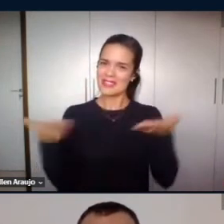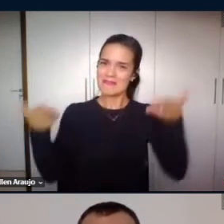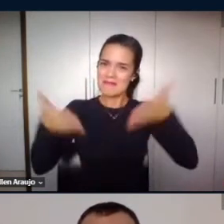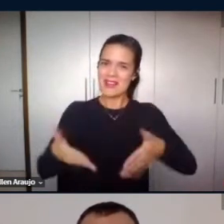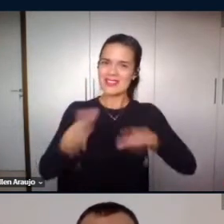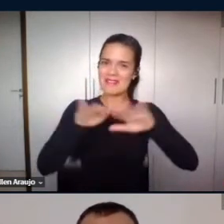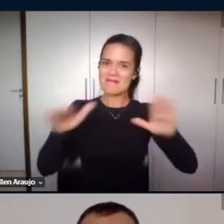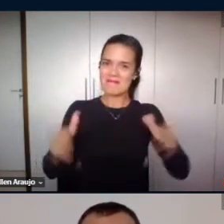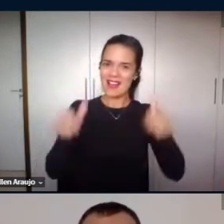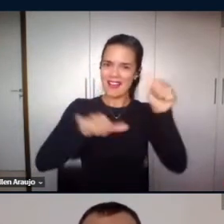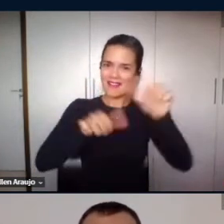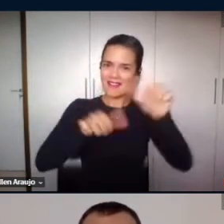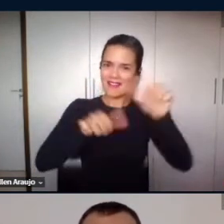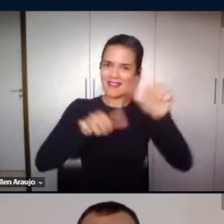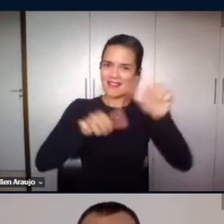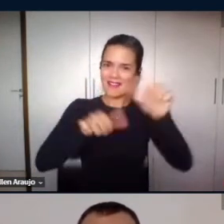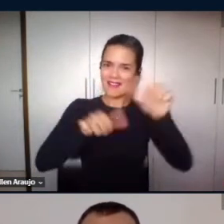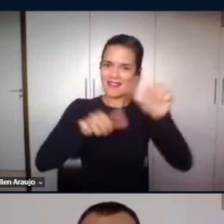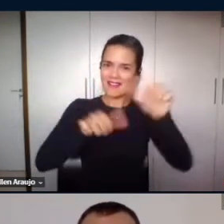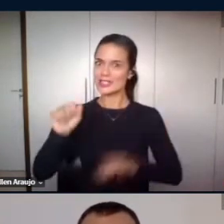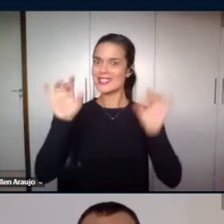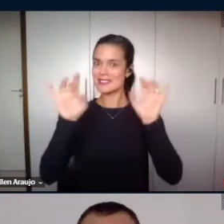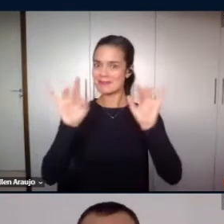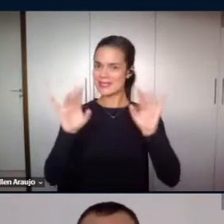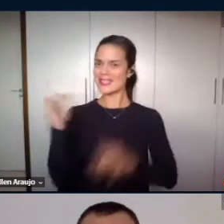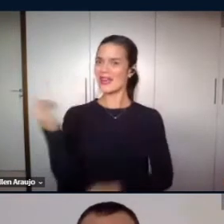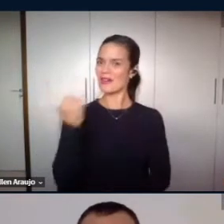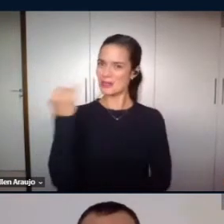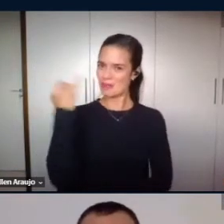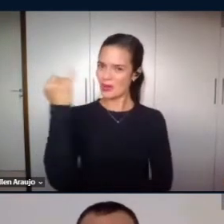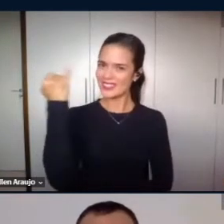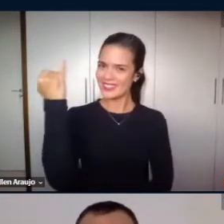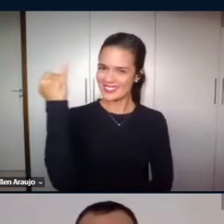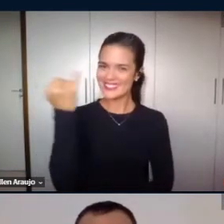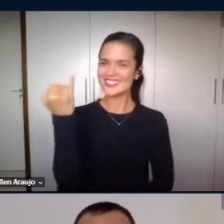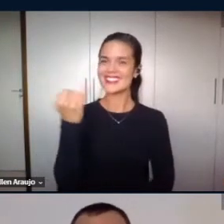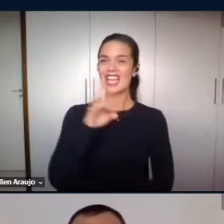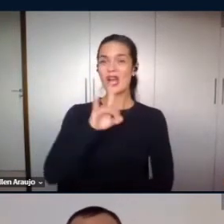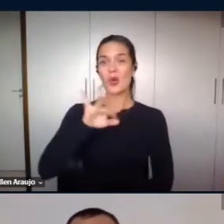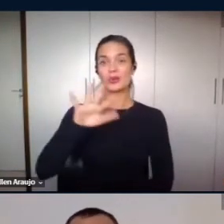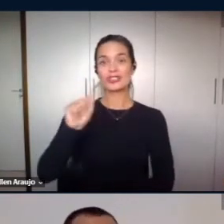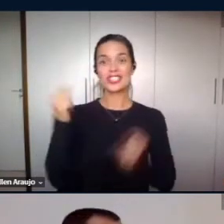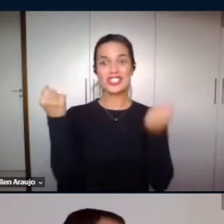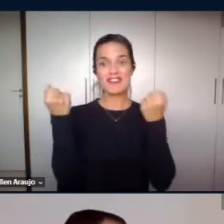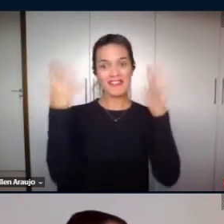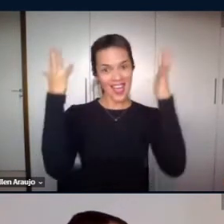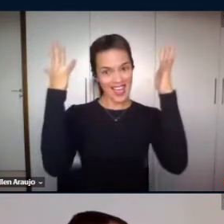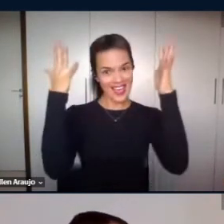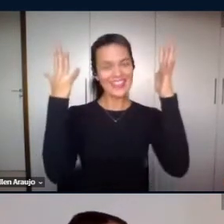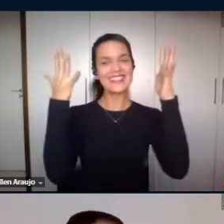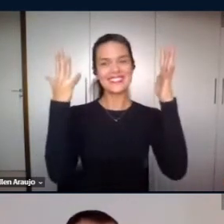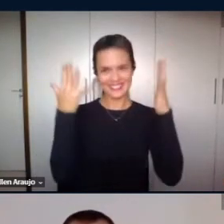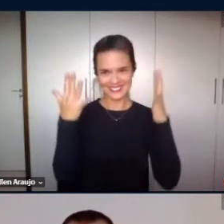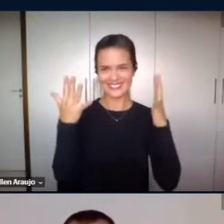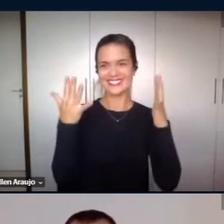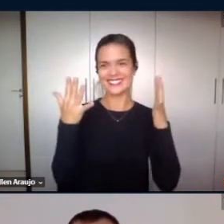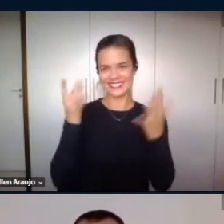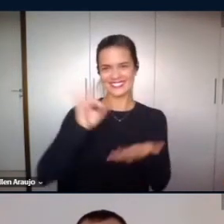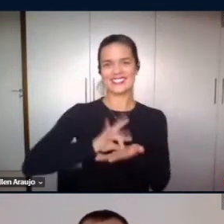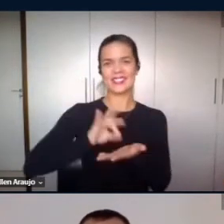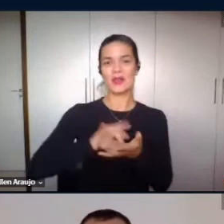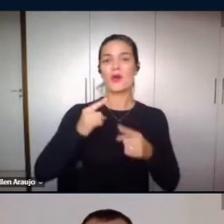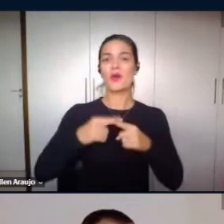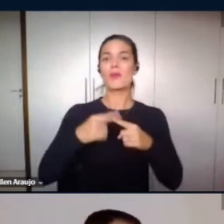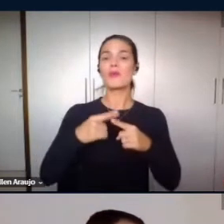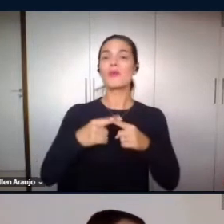tão importante. É um dia de, eu costumo dizer que é um dia de confraternização, de comemoração, porque